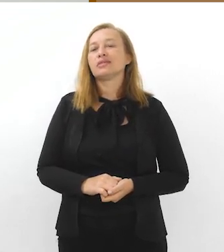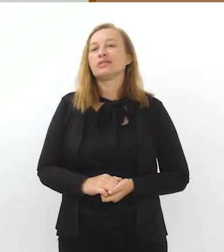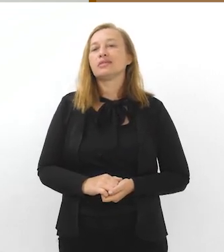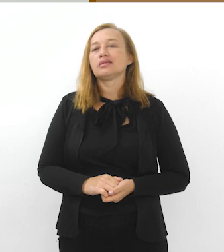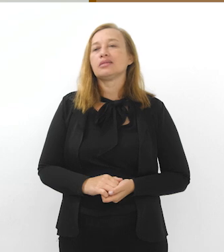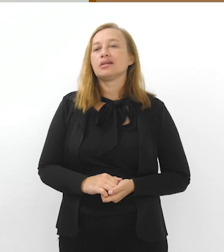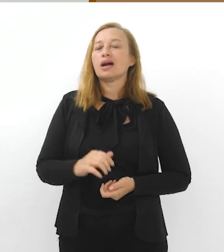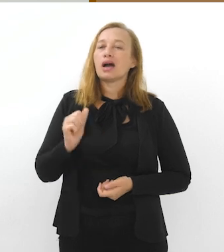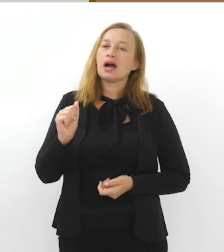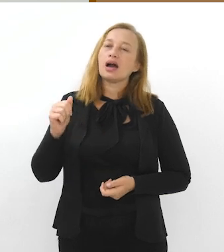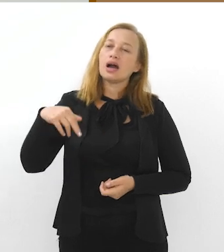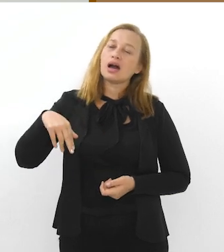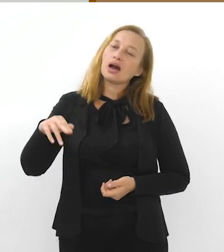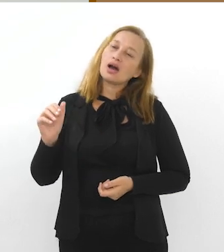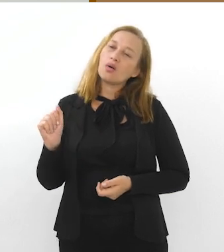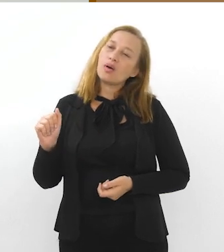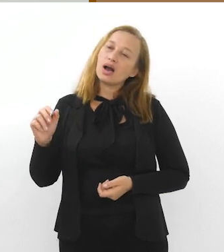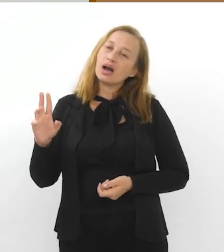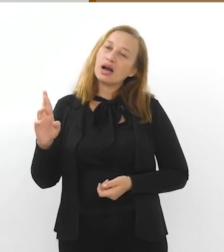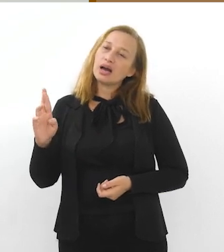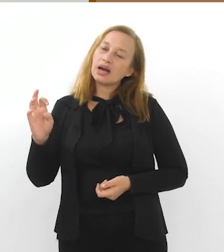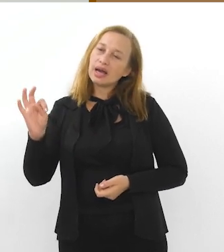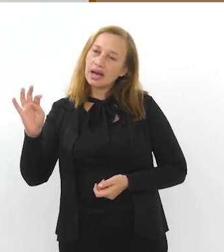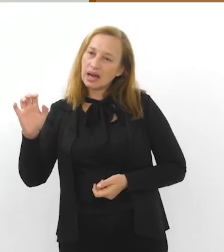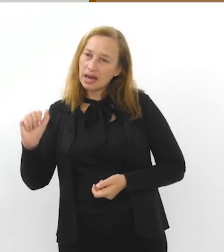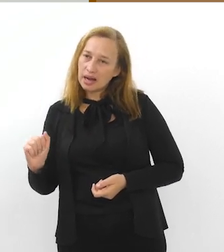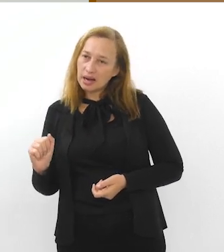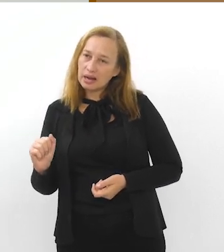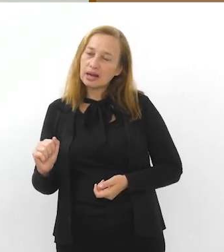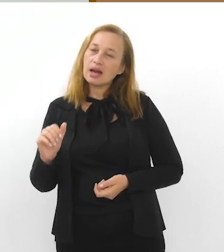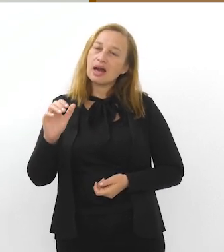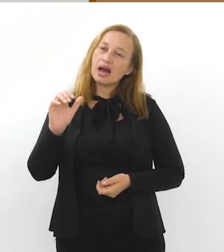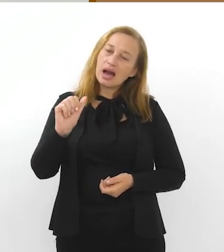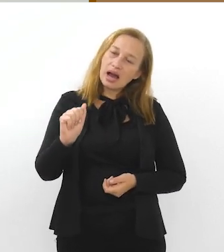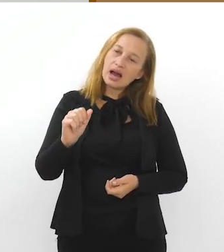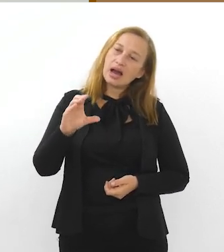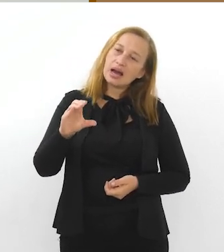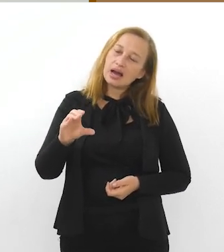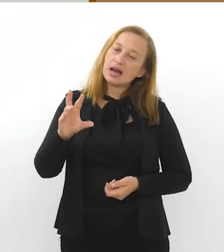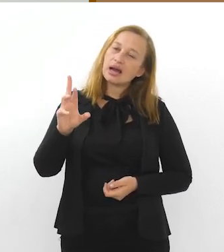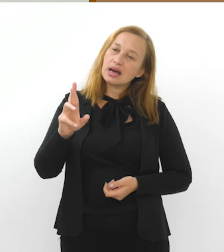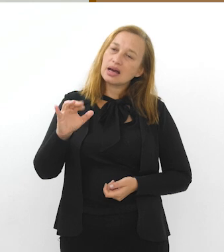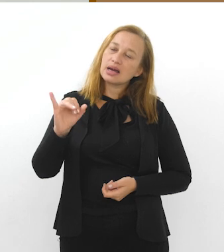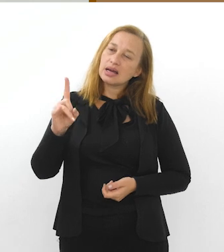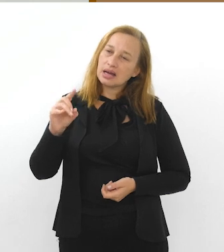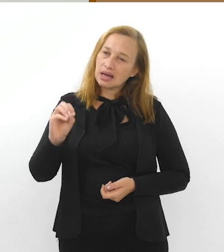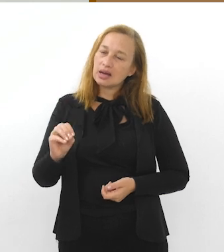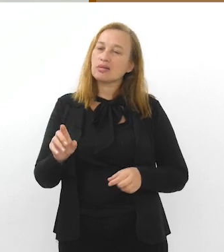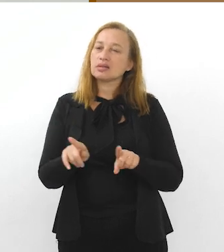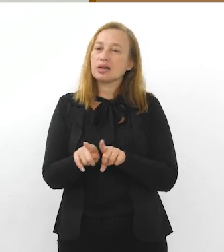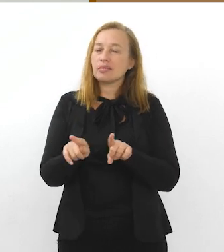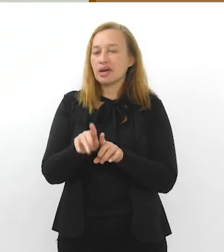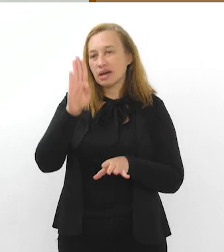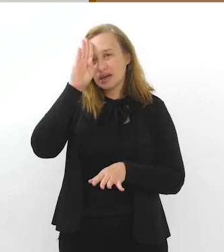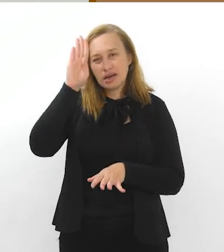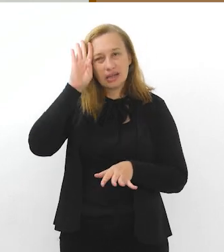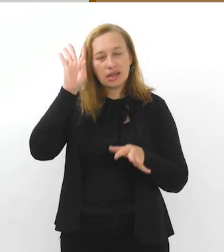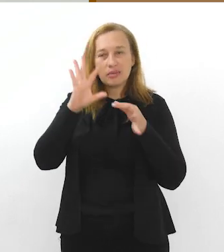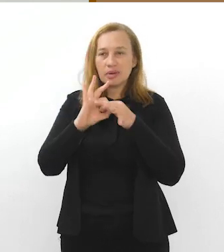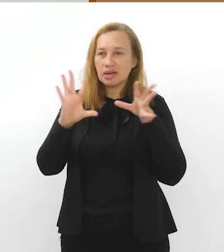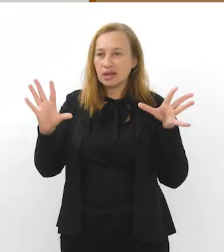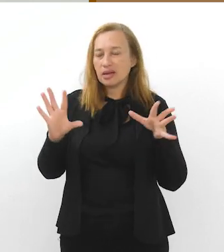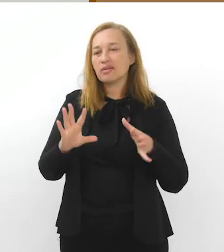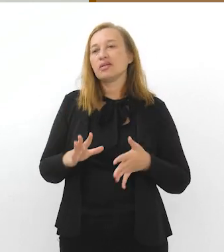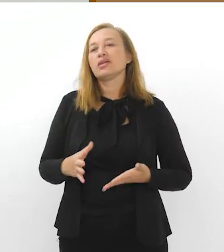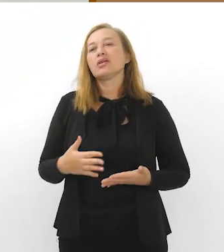Porque através da aquarela, que eu prefiro a aquarela, mas pinto também acrílico, o acadêmico livre, porque eu gosto de pinceladas